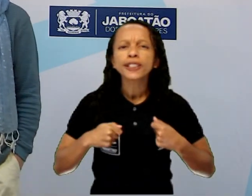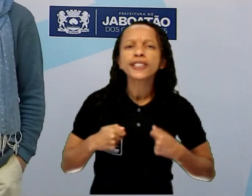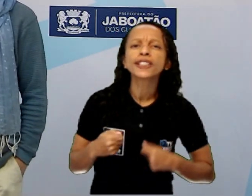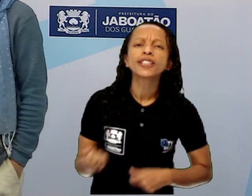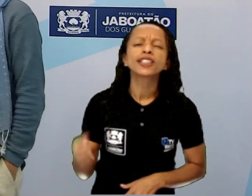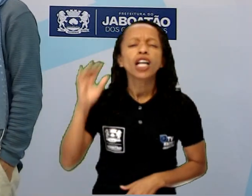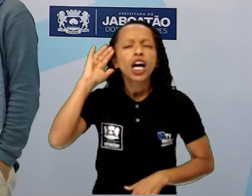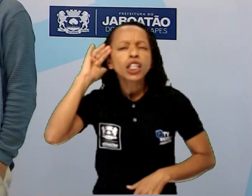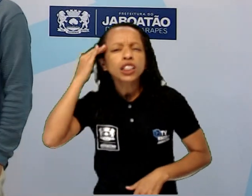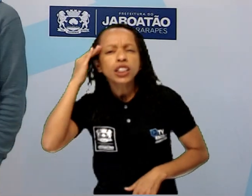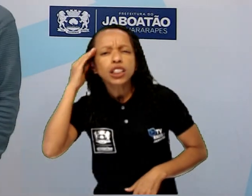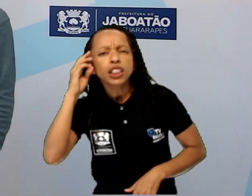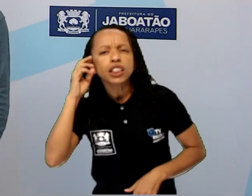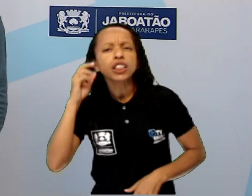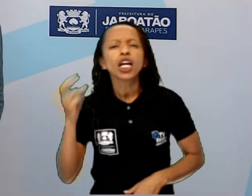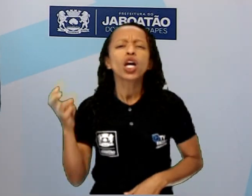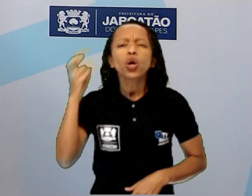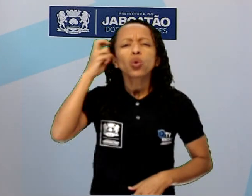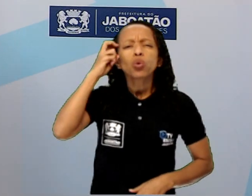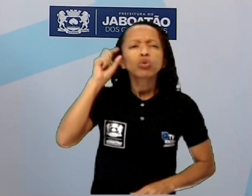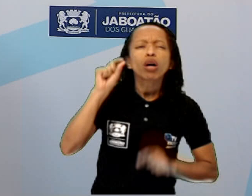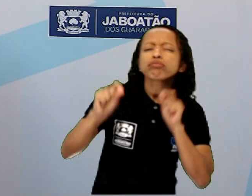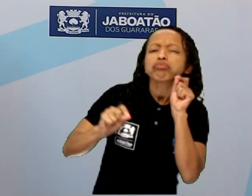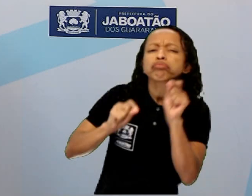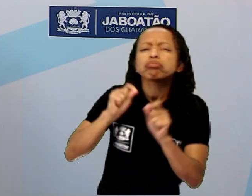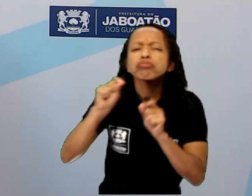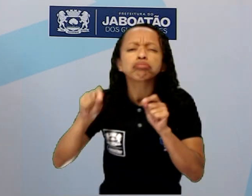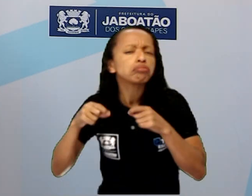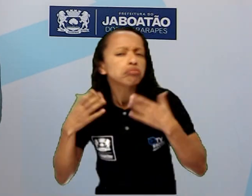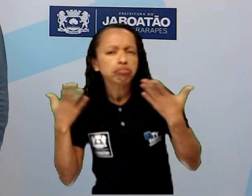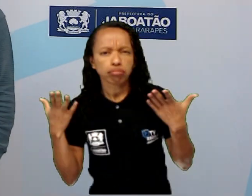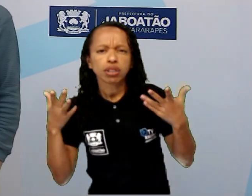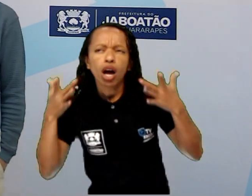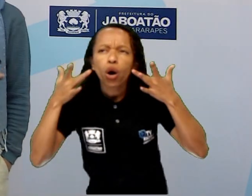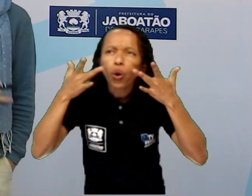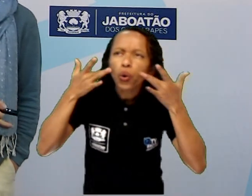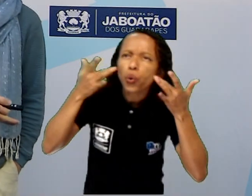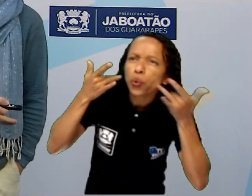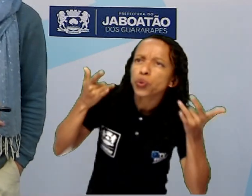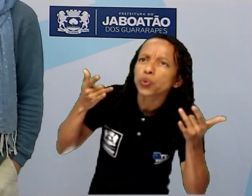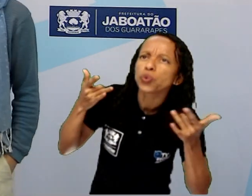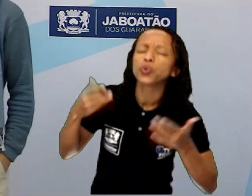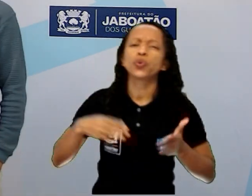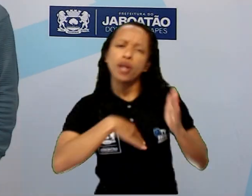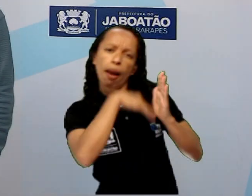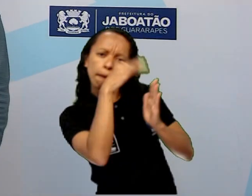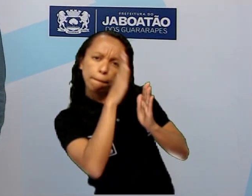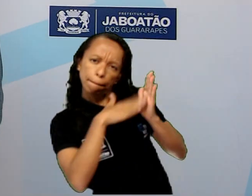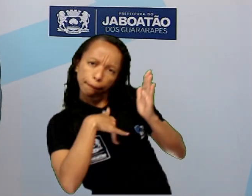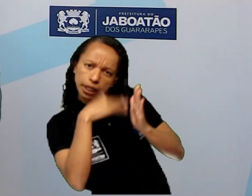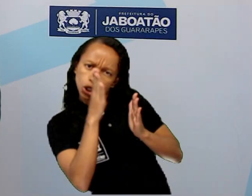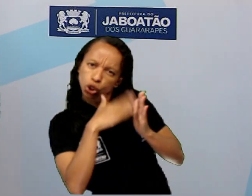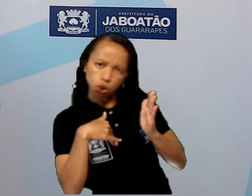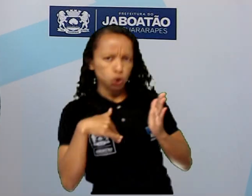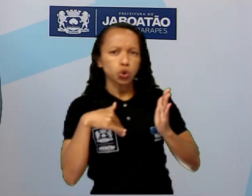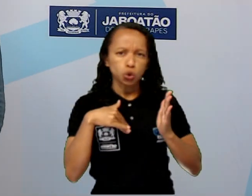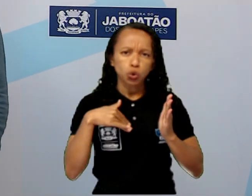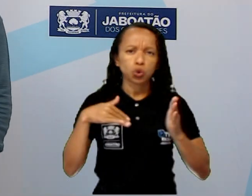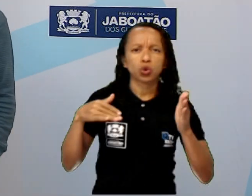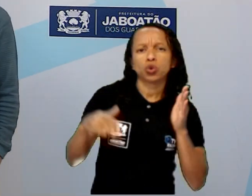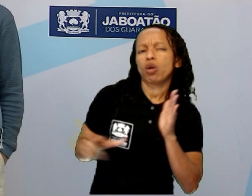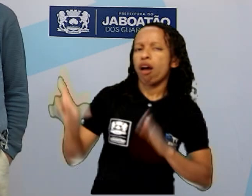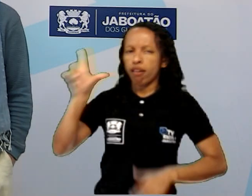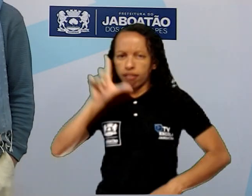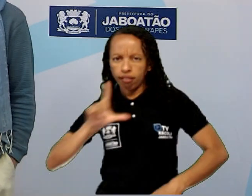Porque às vezes as pessoas falam assim, o teatro é uma cultura, a pintura é uma cultura. O teatro, a pintura, a